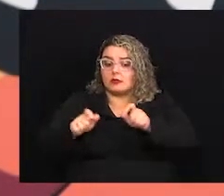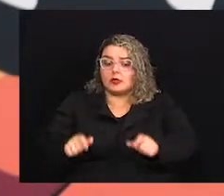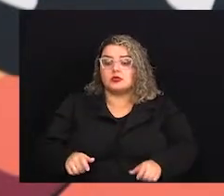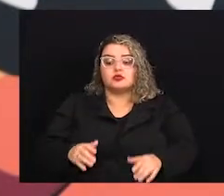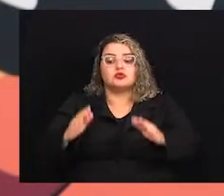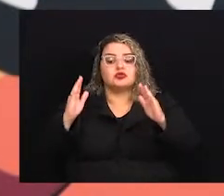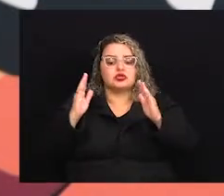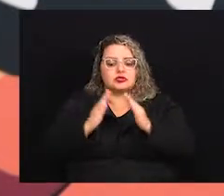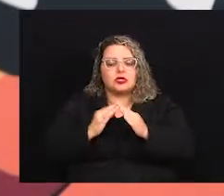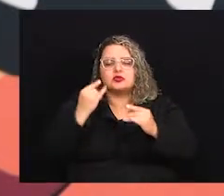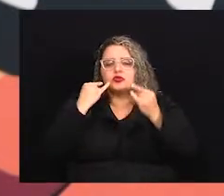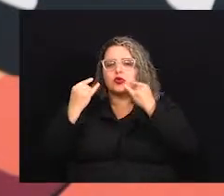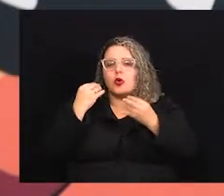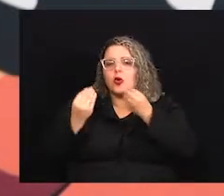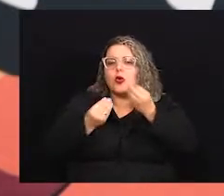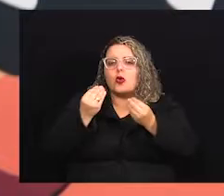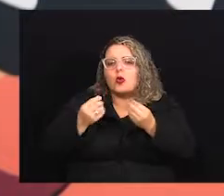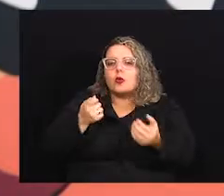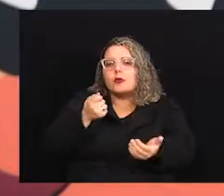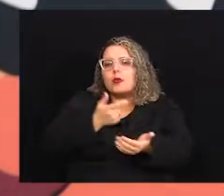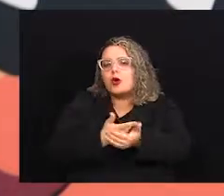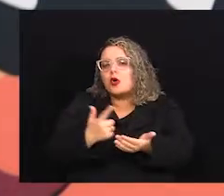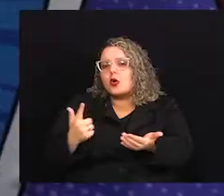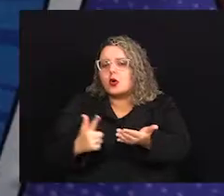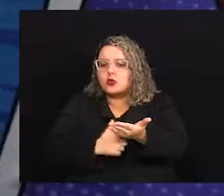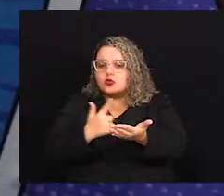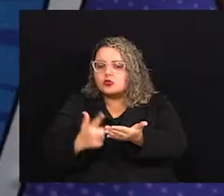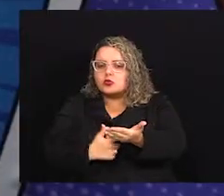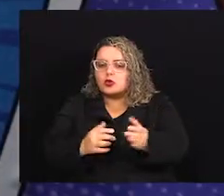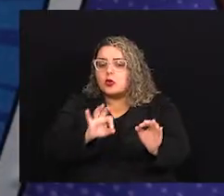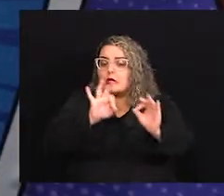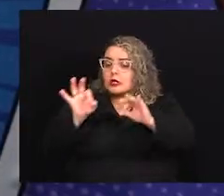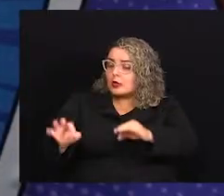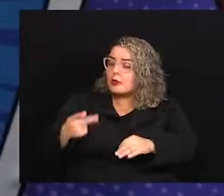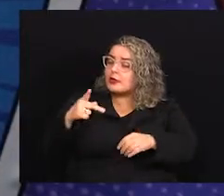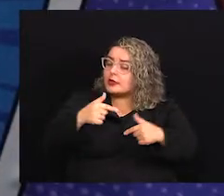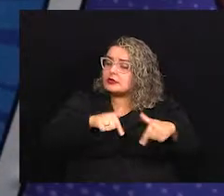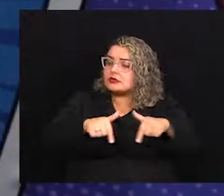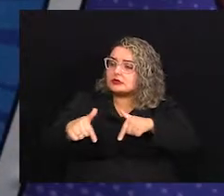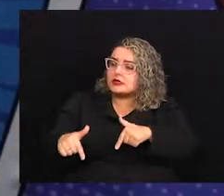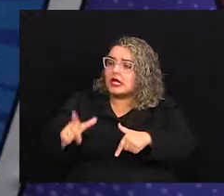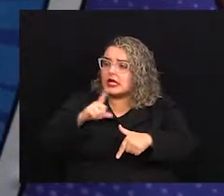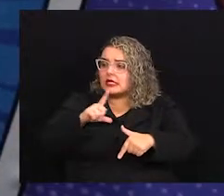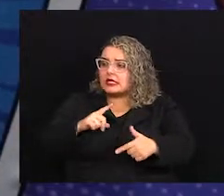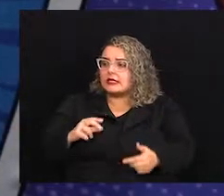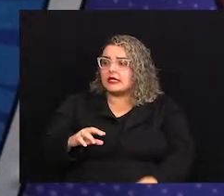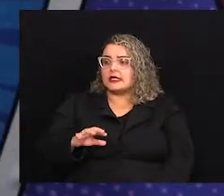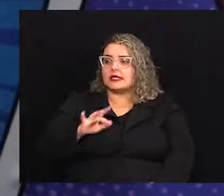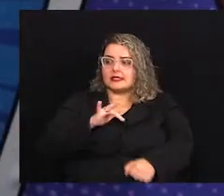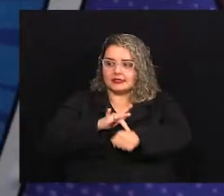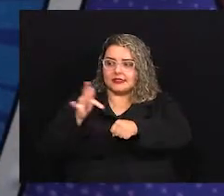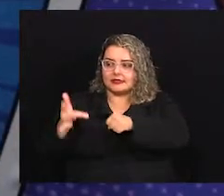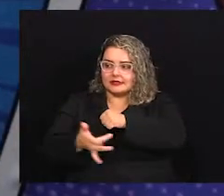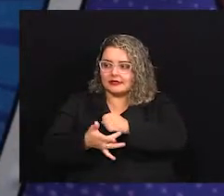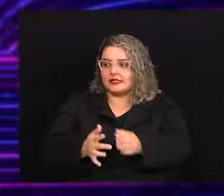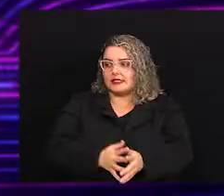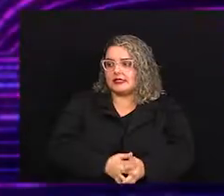ficou interessado, como é que faz para adquirir o livro, acompanhar o seu trabalho? Tem aí as redes